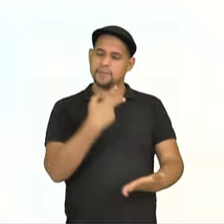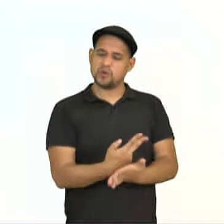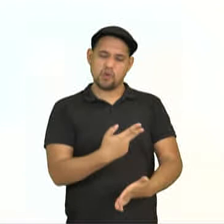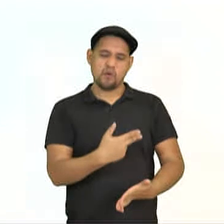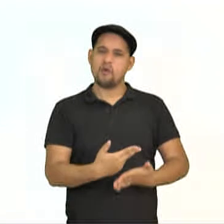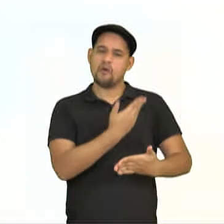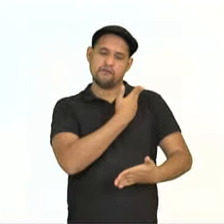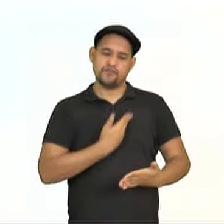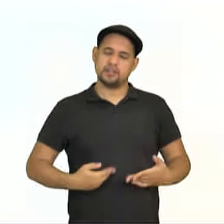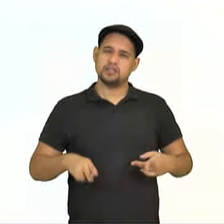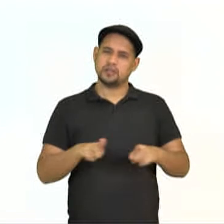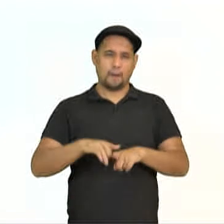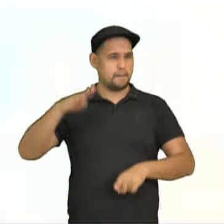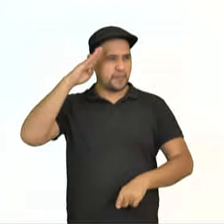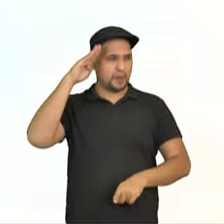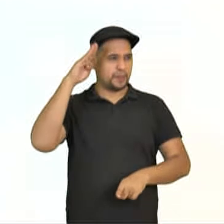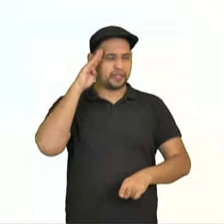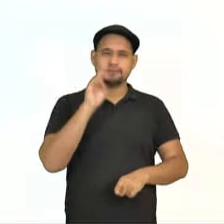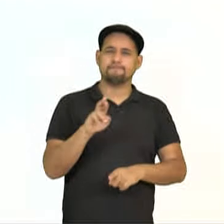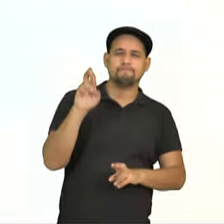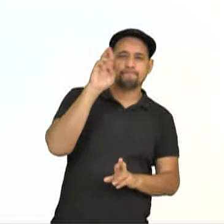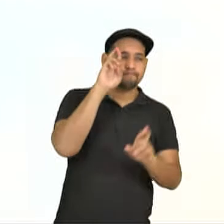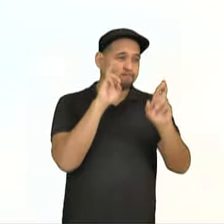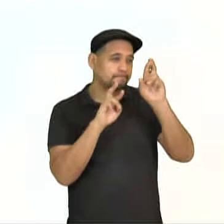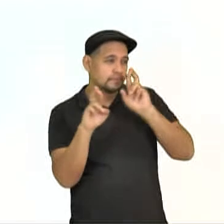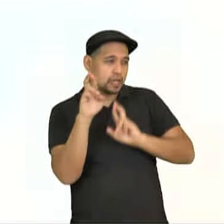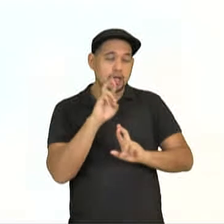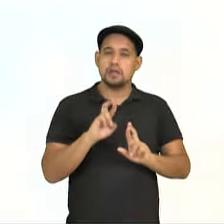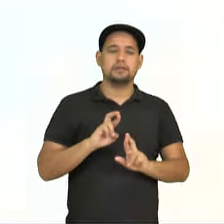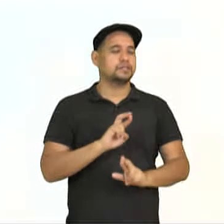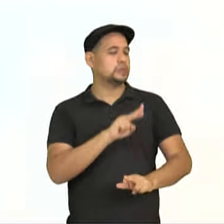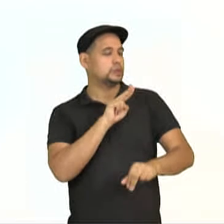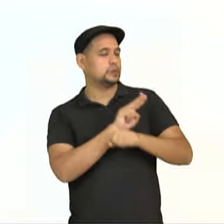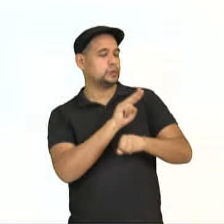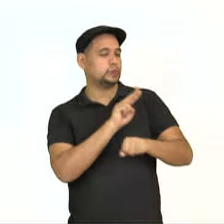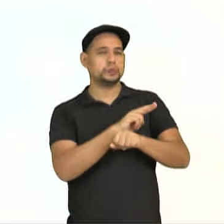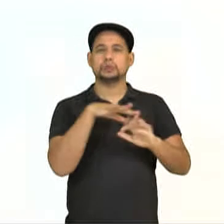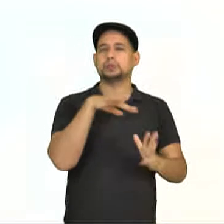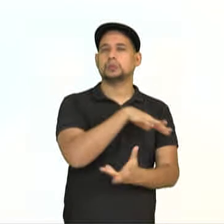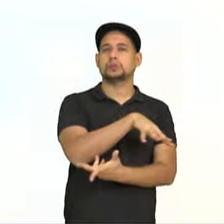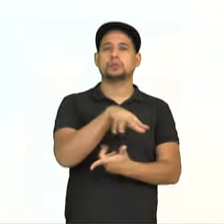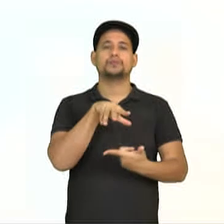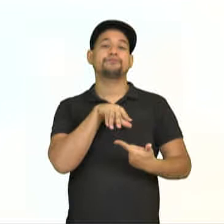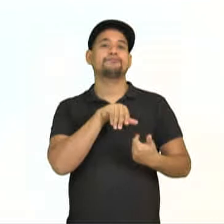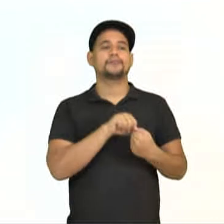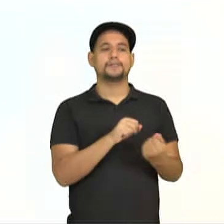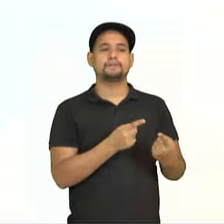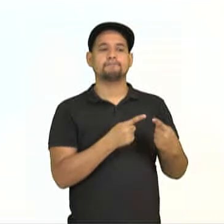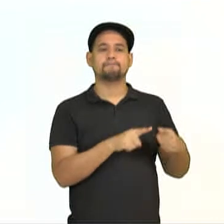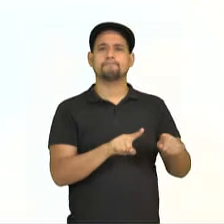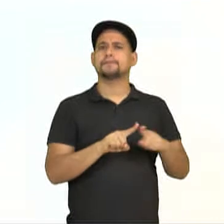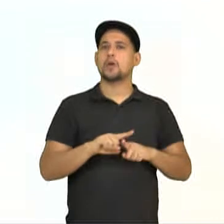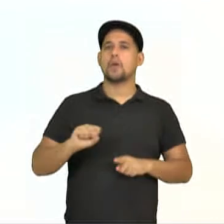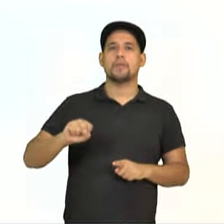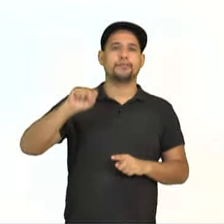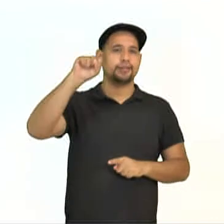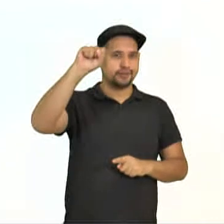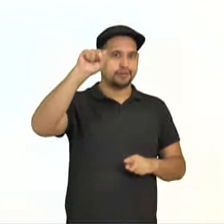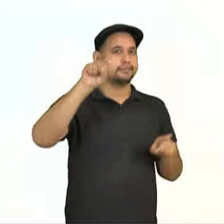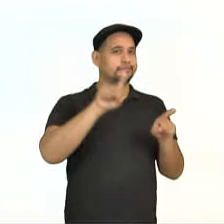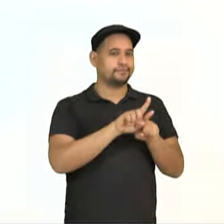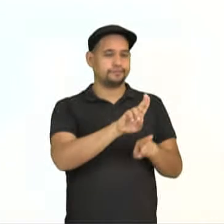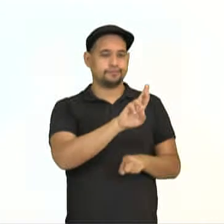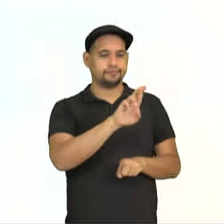suas forças armadas vigilantes para proteger o mundo da ameaça comunista da